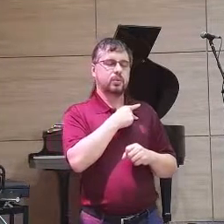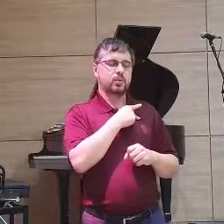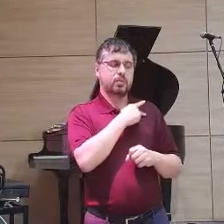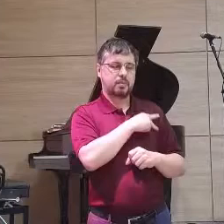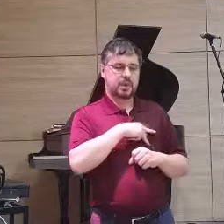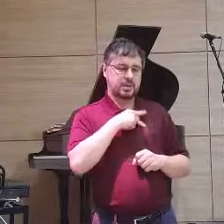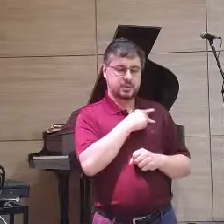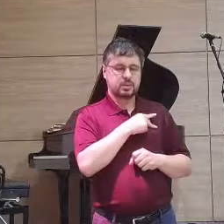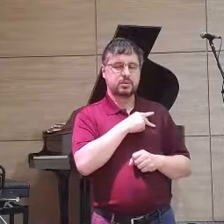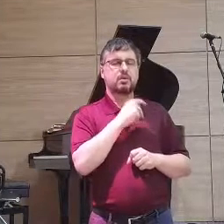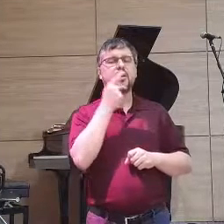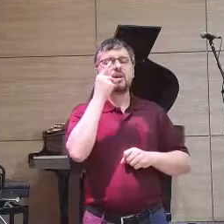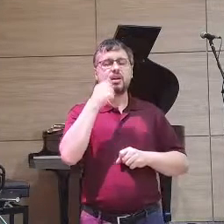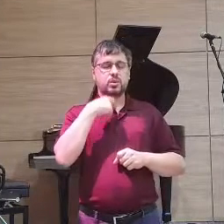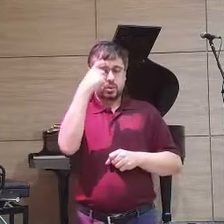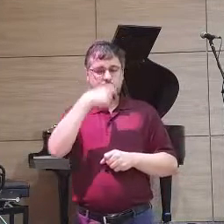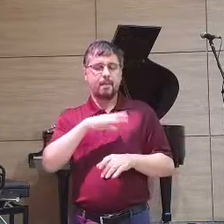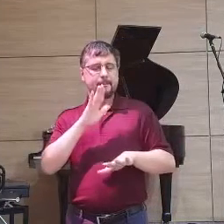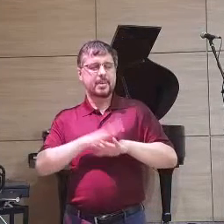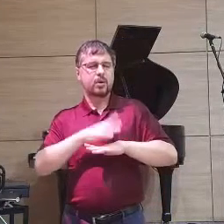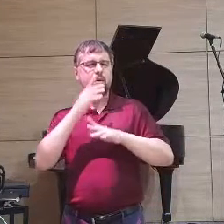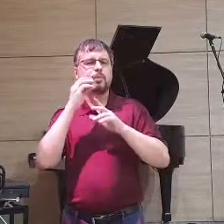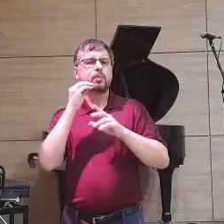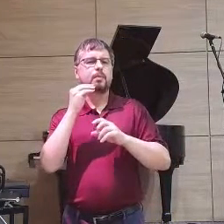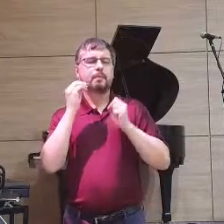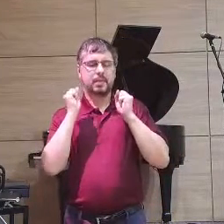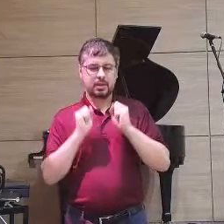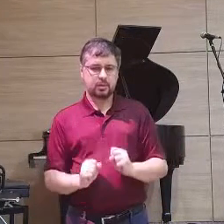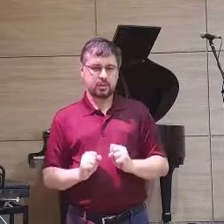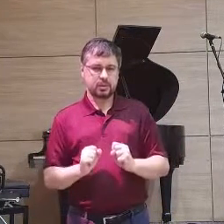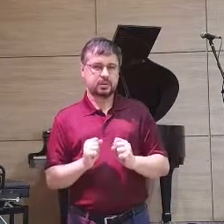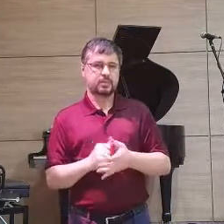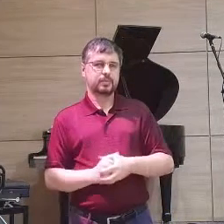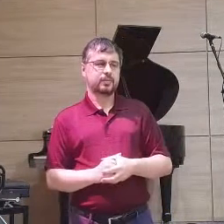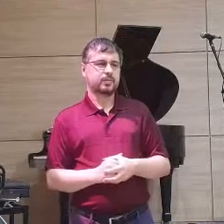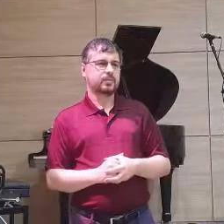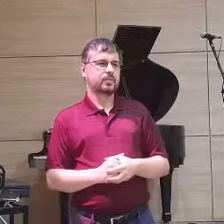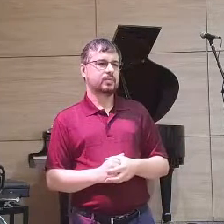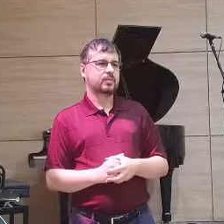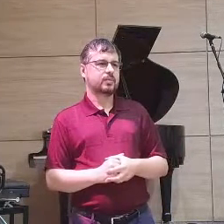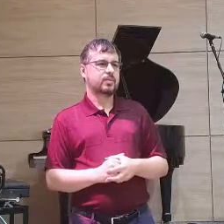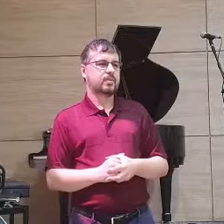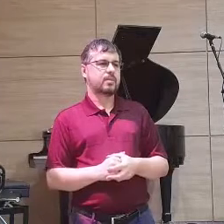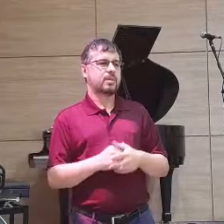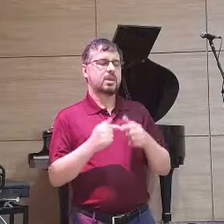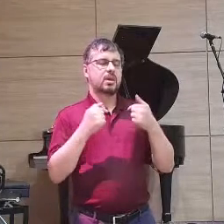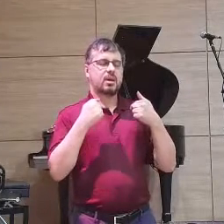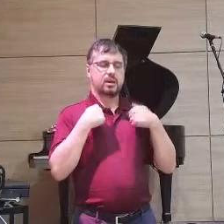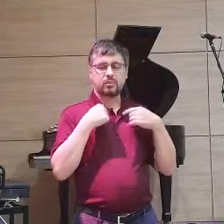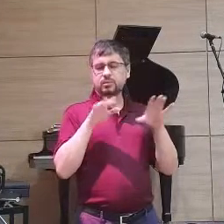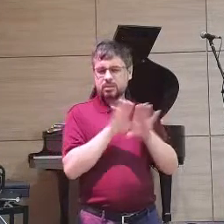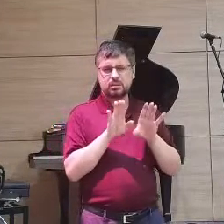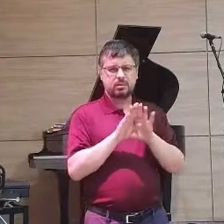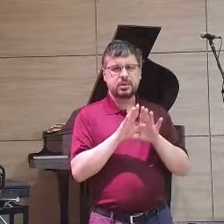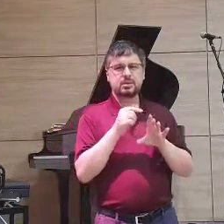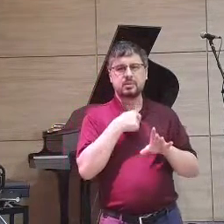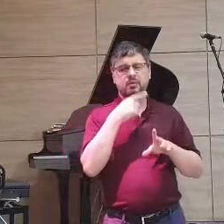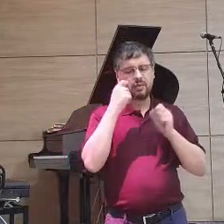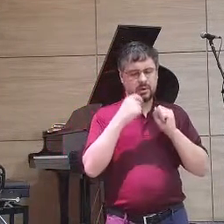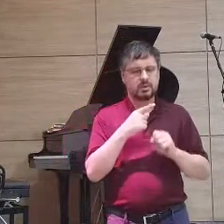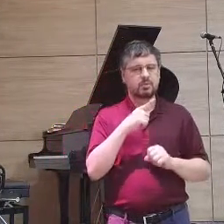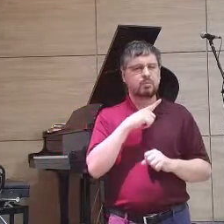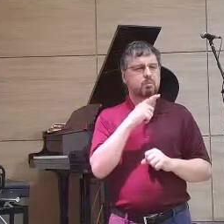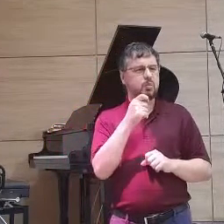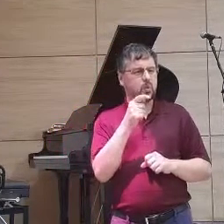e eu posso dizer em curto espaço o pedido eu não fui eu foi a pior das pessoas que podia